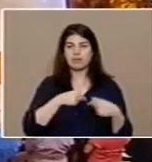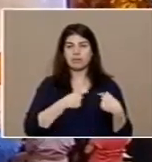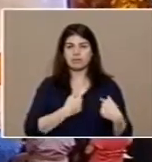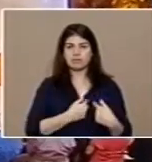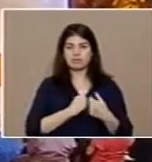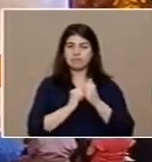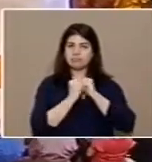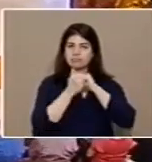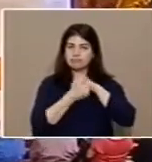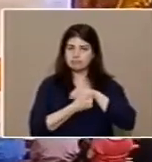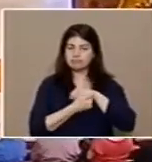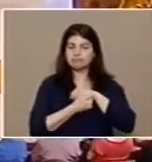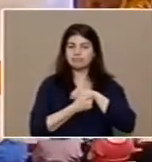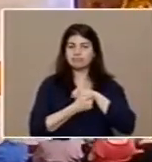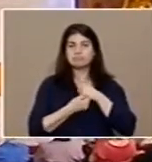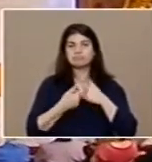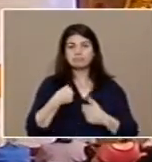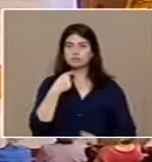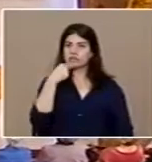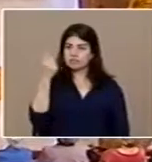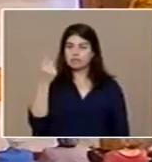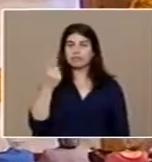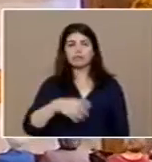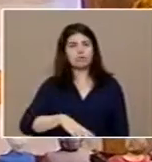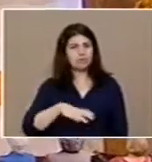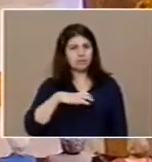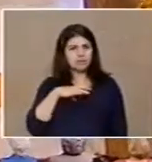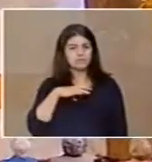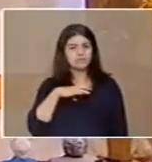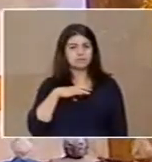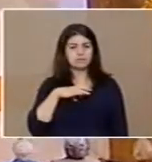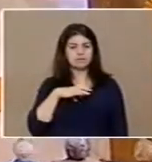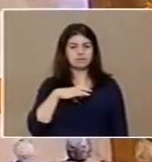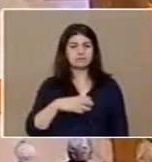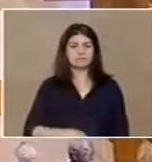cheios de confiança E aí